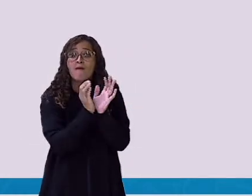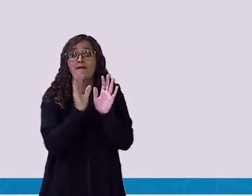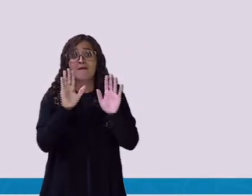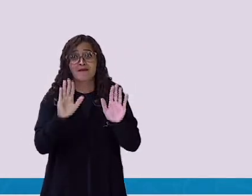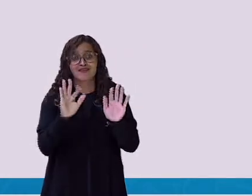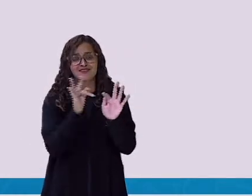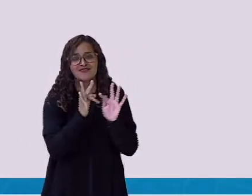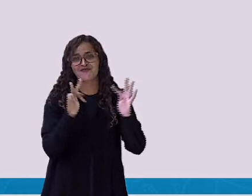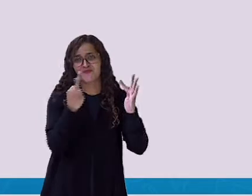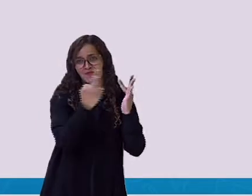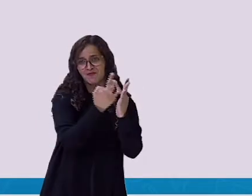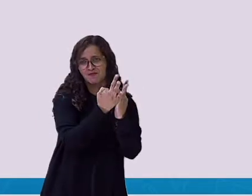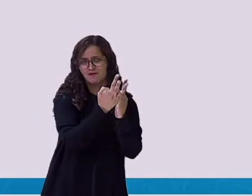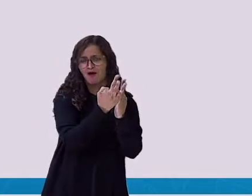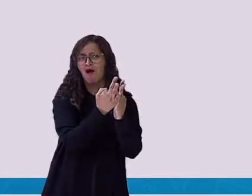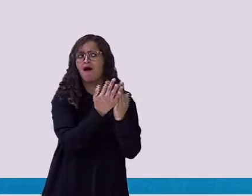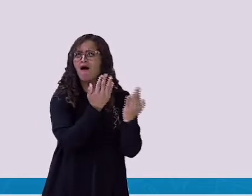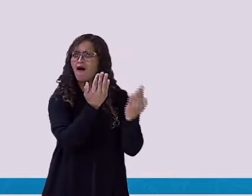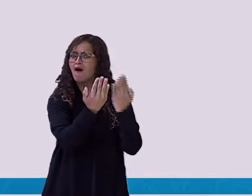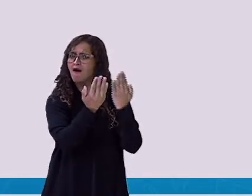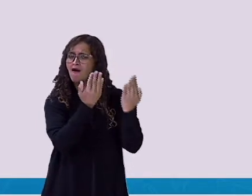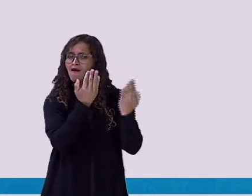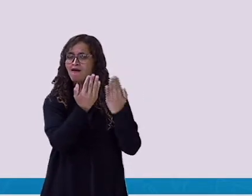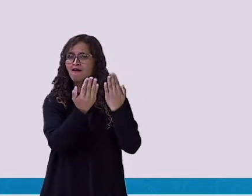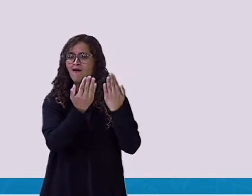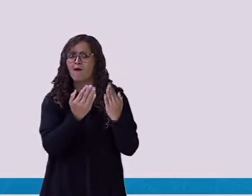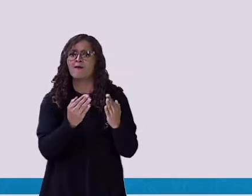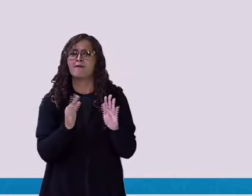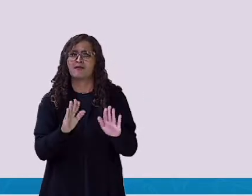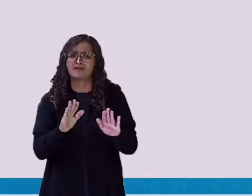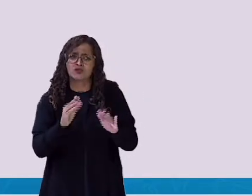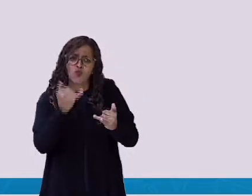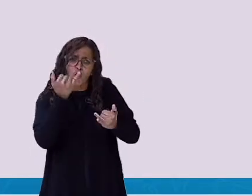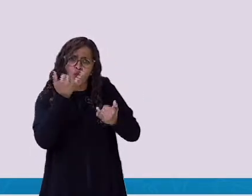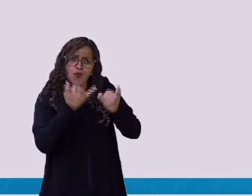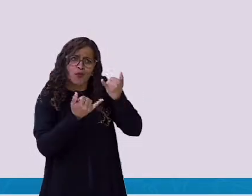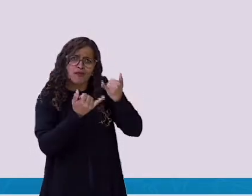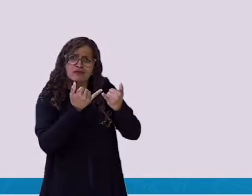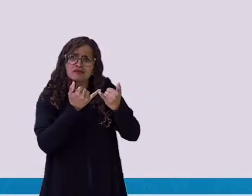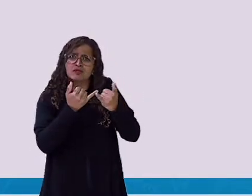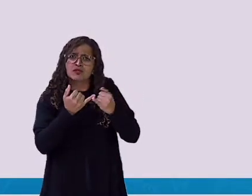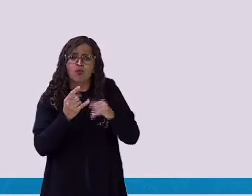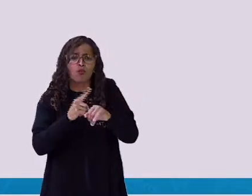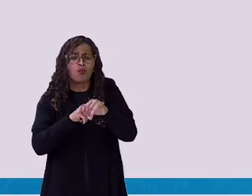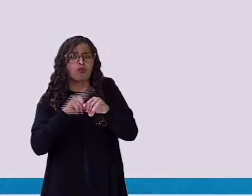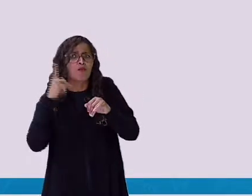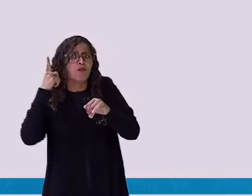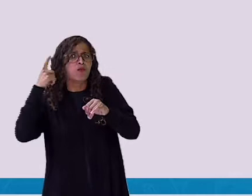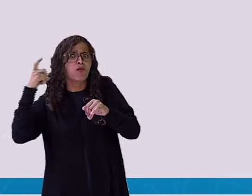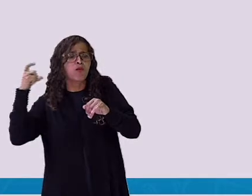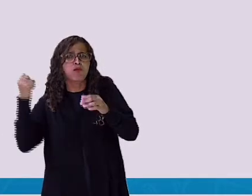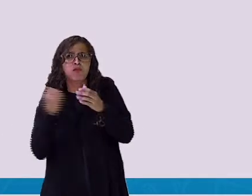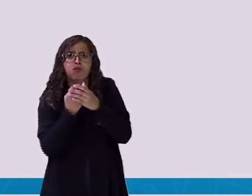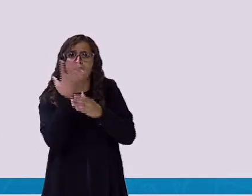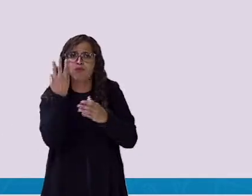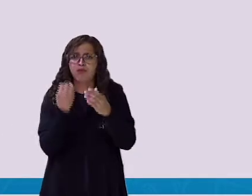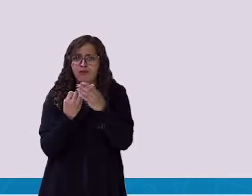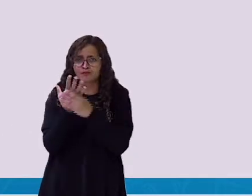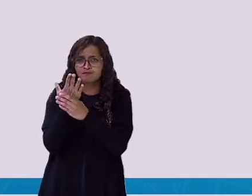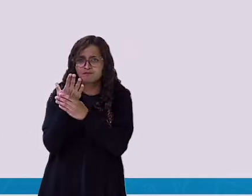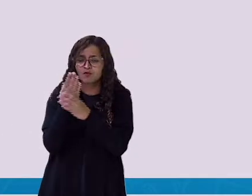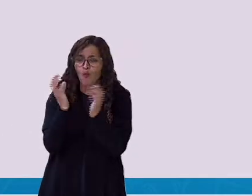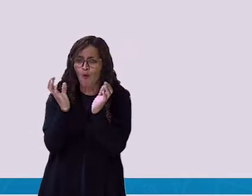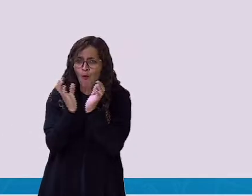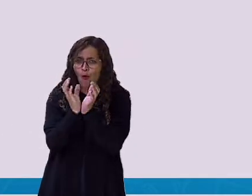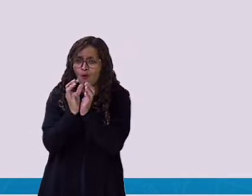possuem características semelhantes na maneira de produzir o som. Existem 3 tipos principais de famílias: